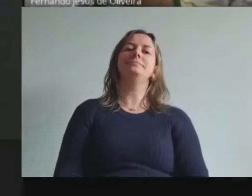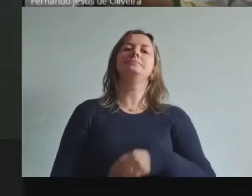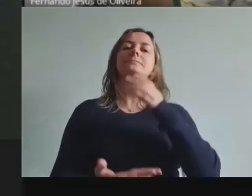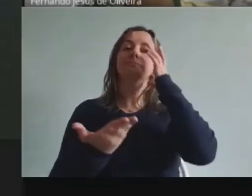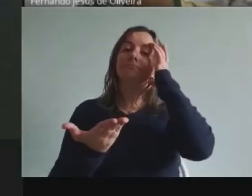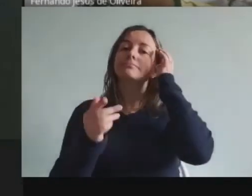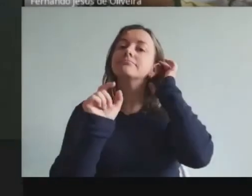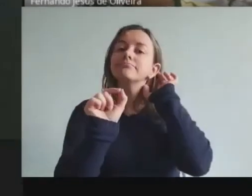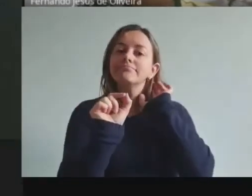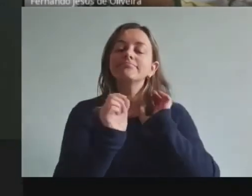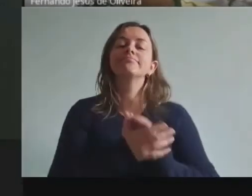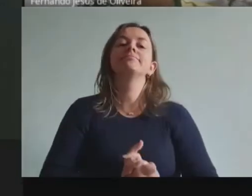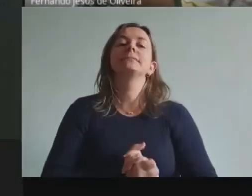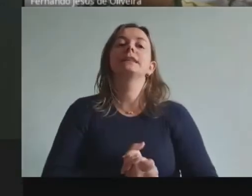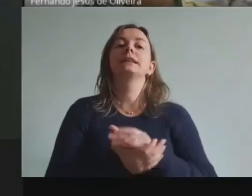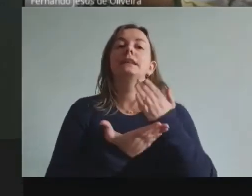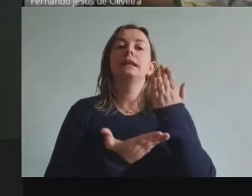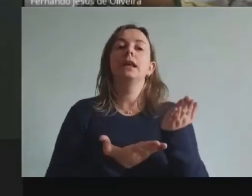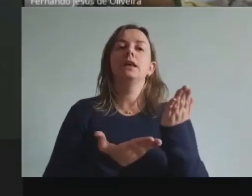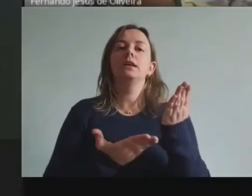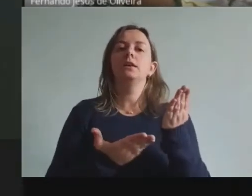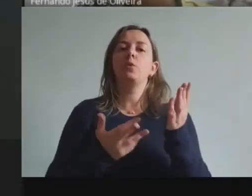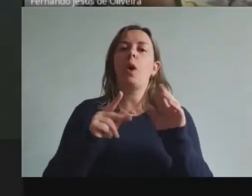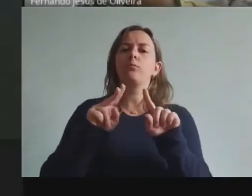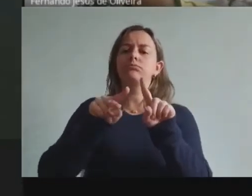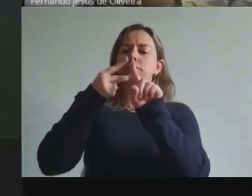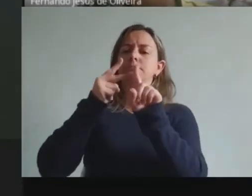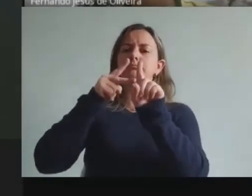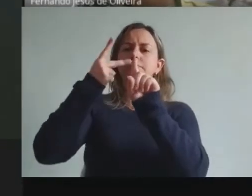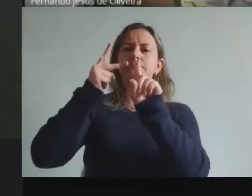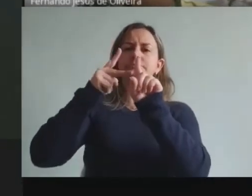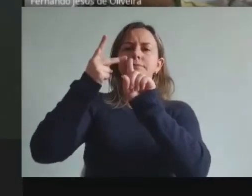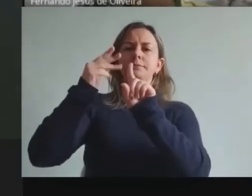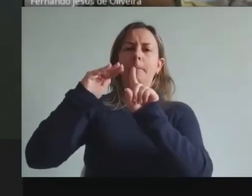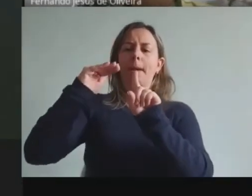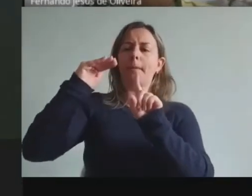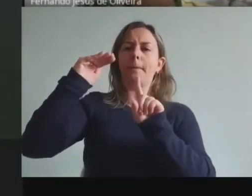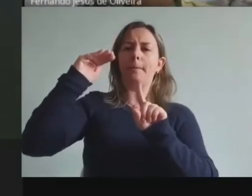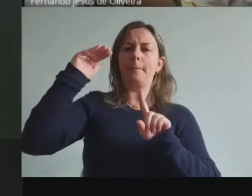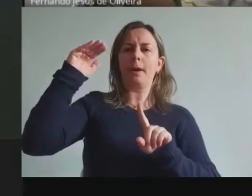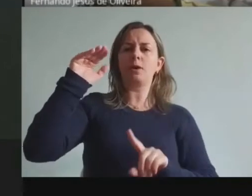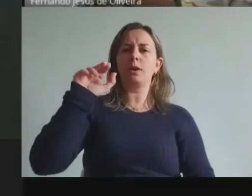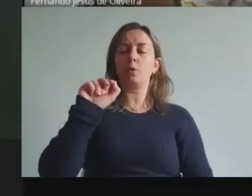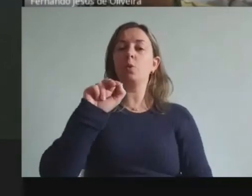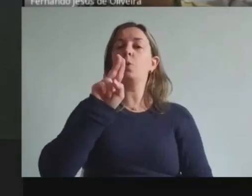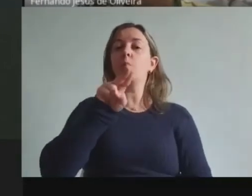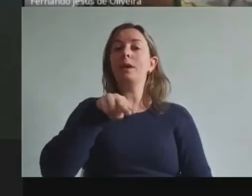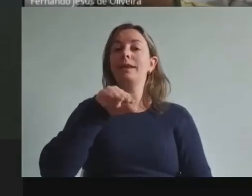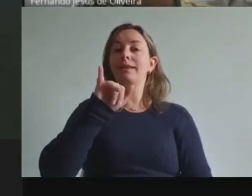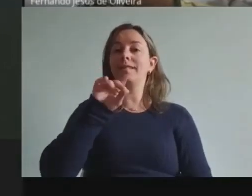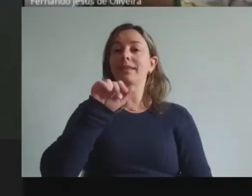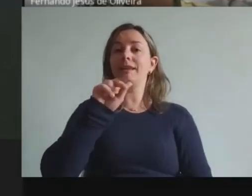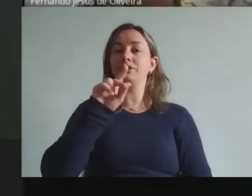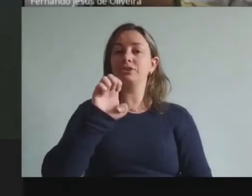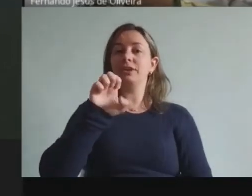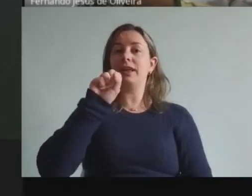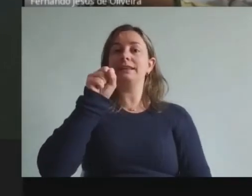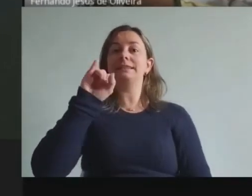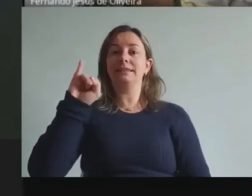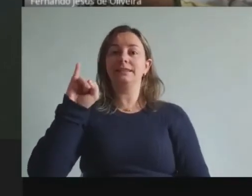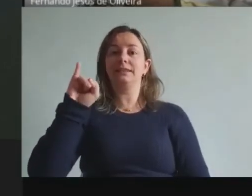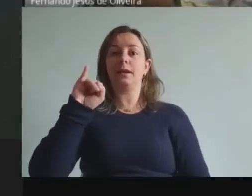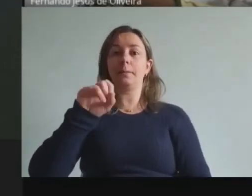né? São os múltiplos e submúltiplos das unidades do Sistema Internacional,